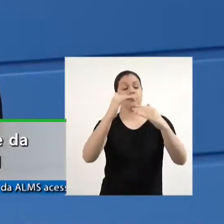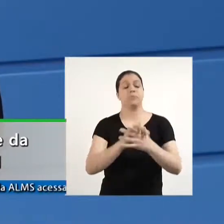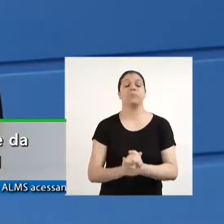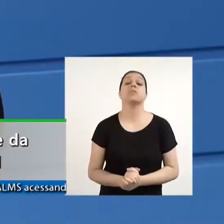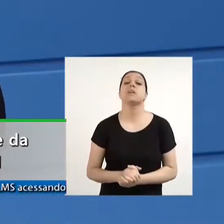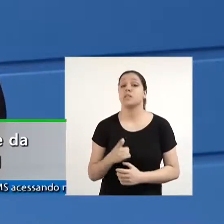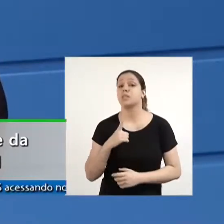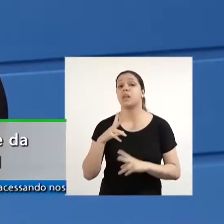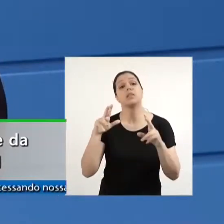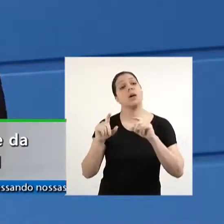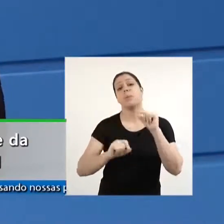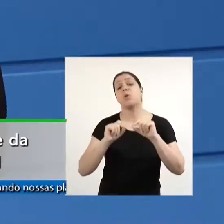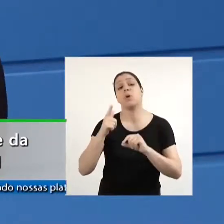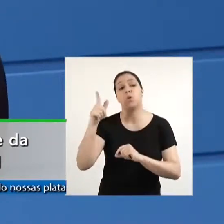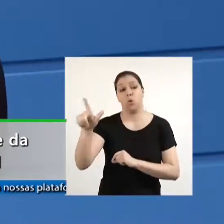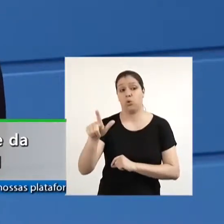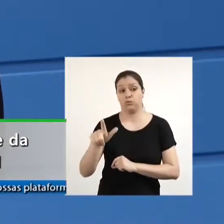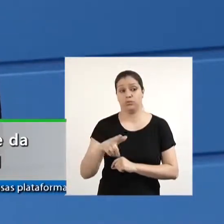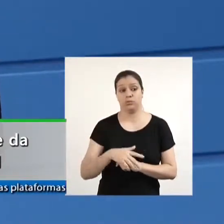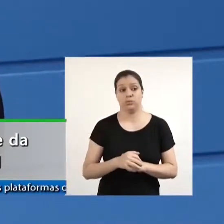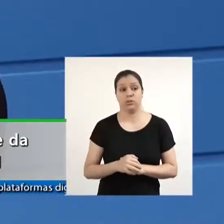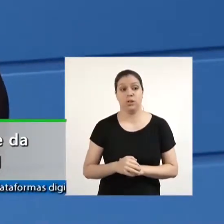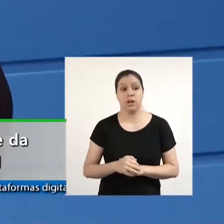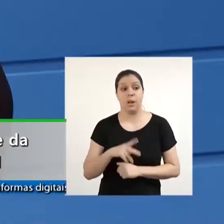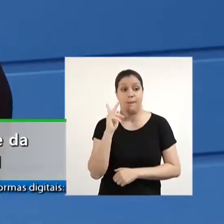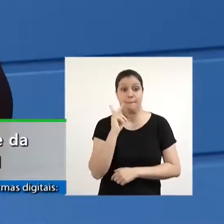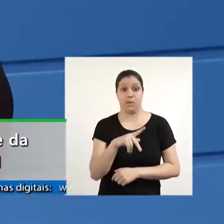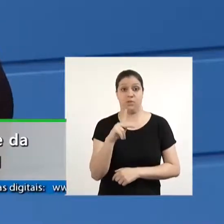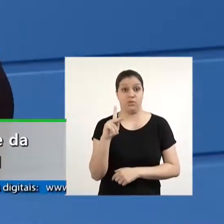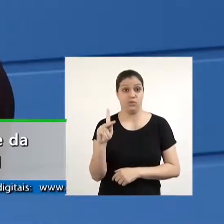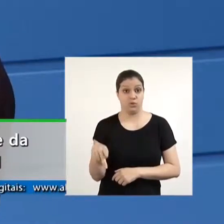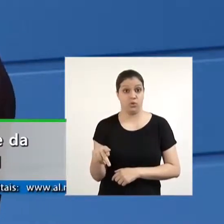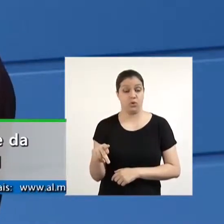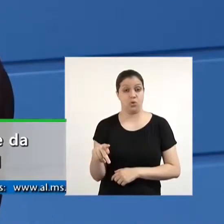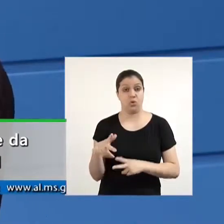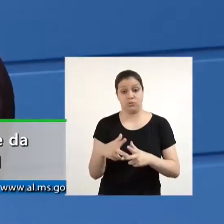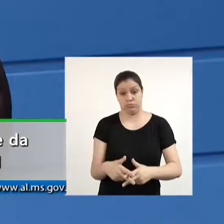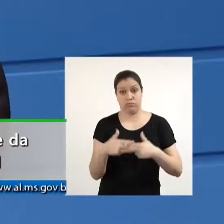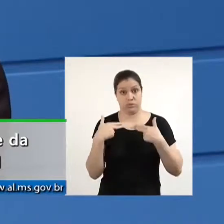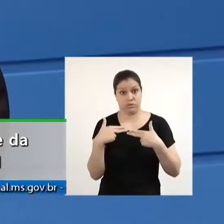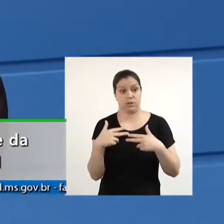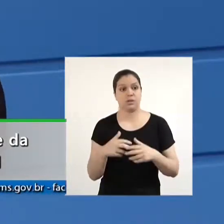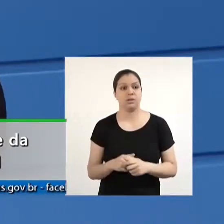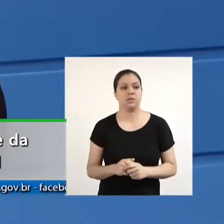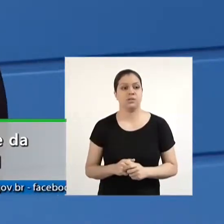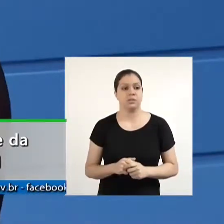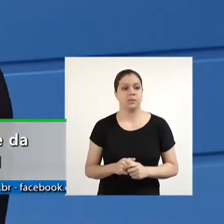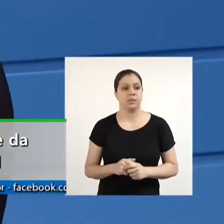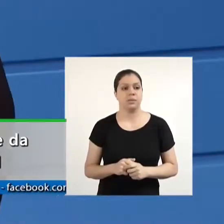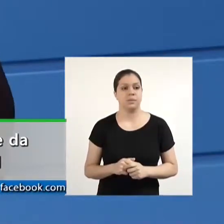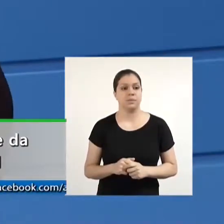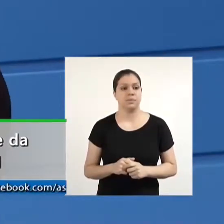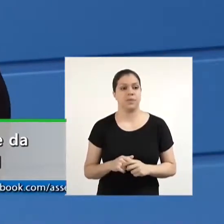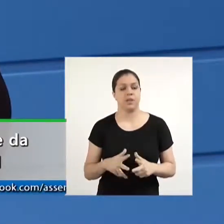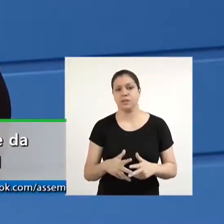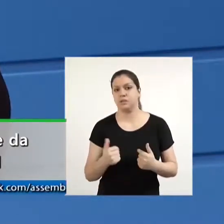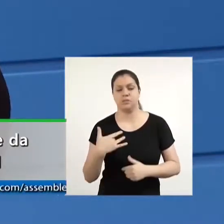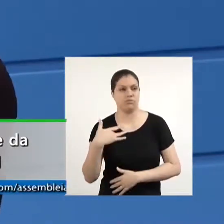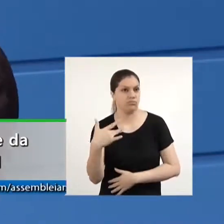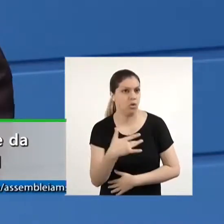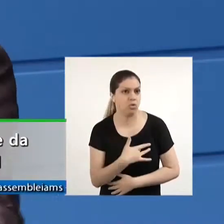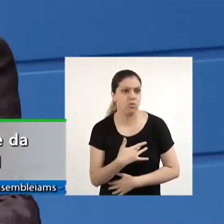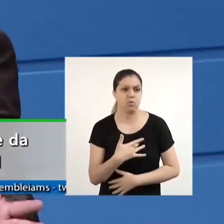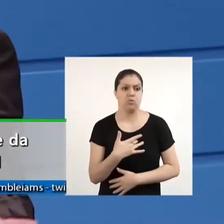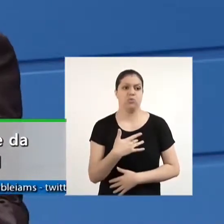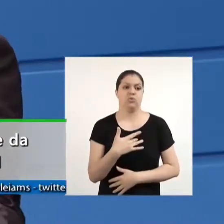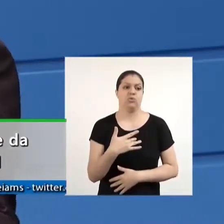por exemplo, deputado Paulo Corrêa, é quando um professor, ele sai de licença. né? Licença maternidade, licença saúde.